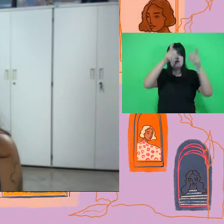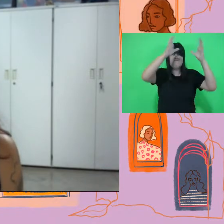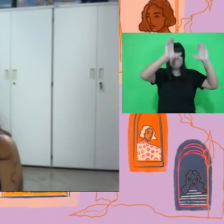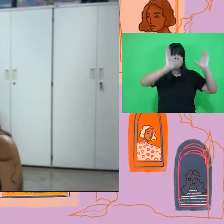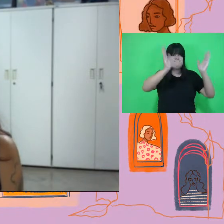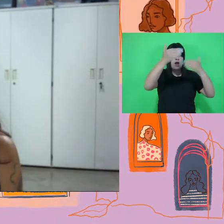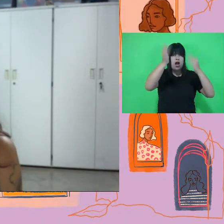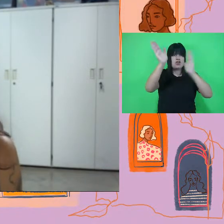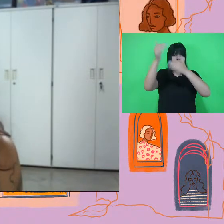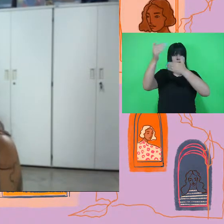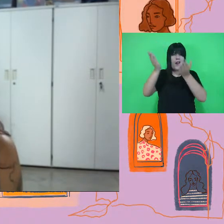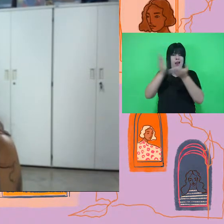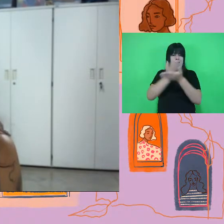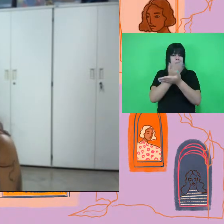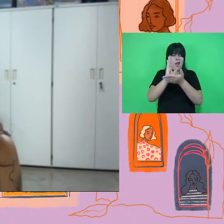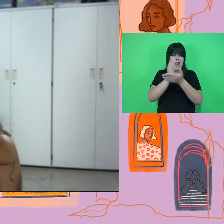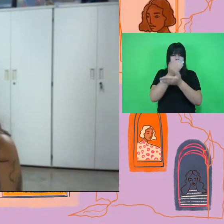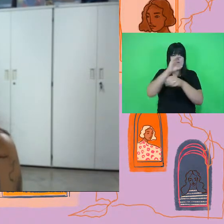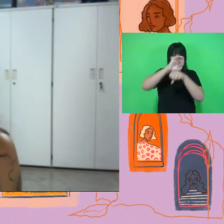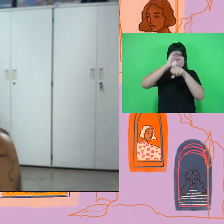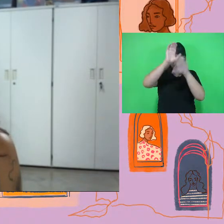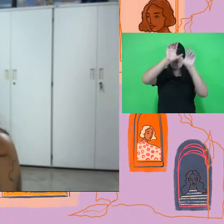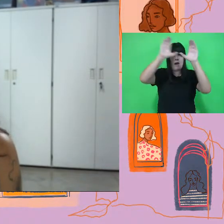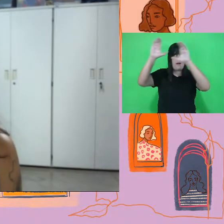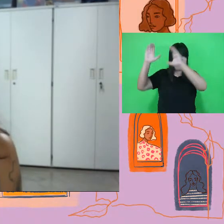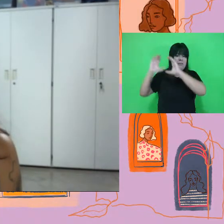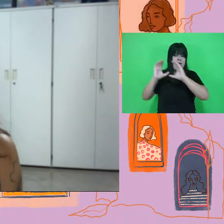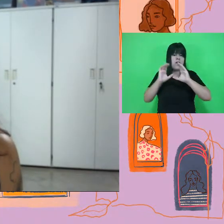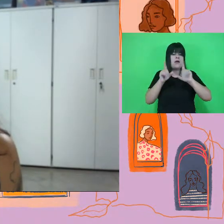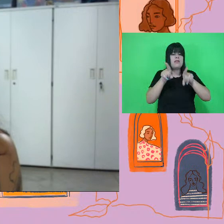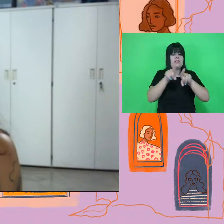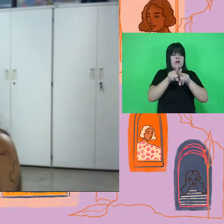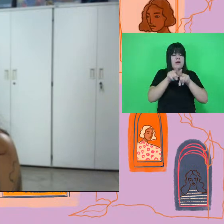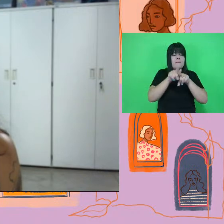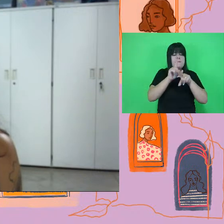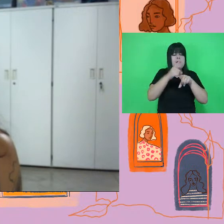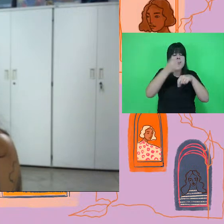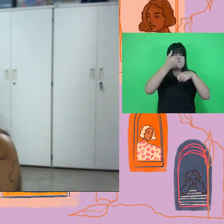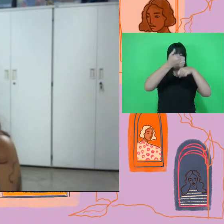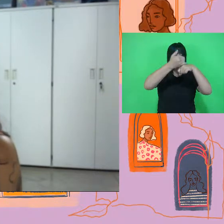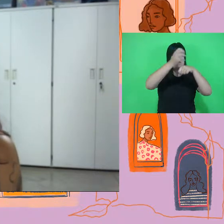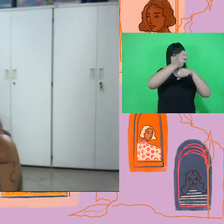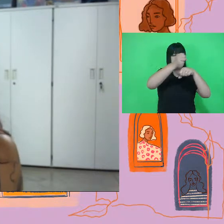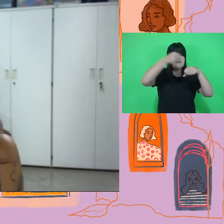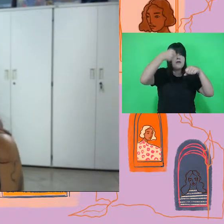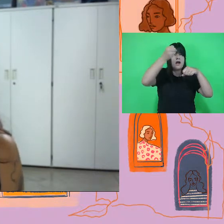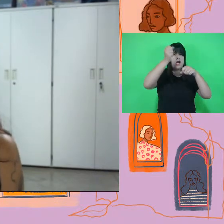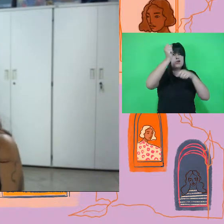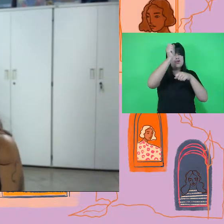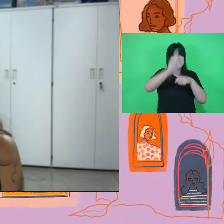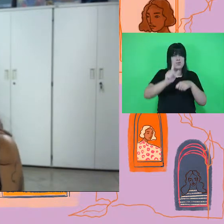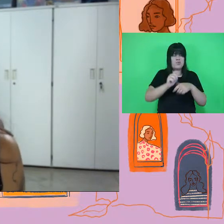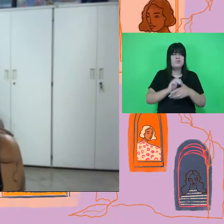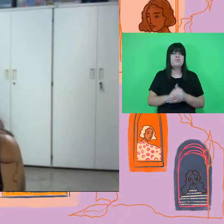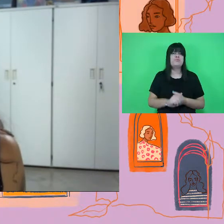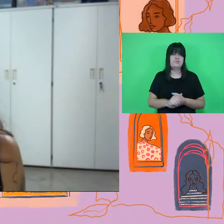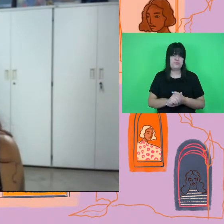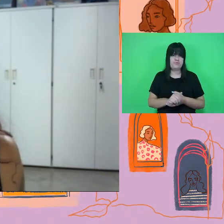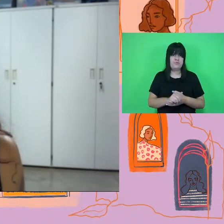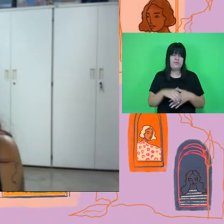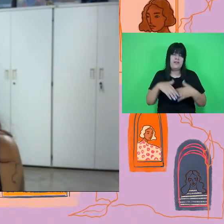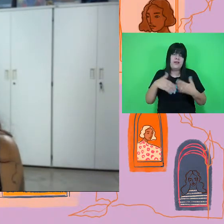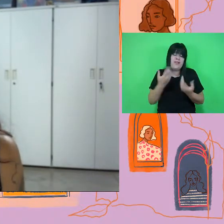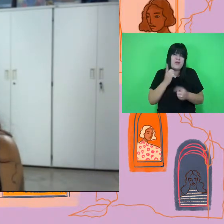tom cinza, e outro em metálico com portas azuis. Bom, esse é o